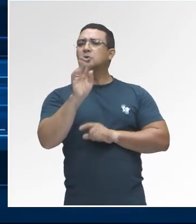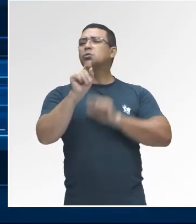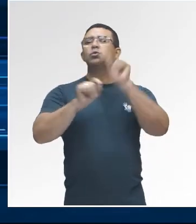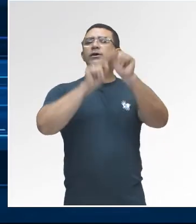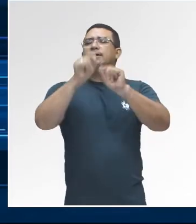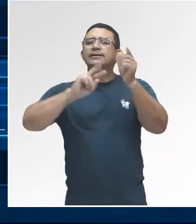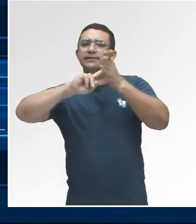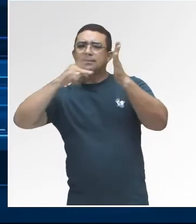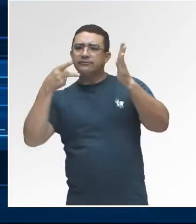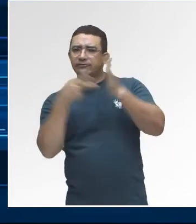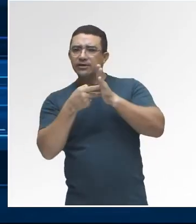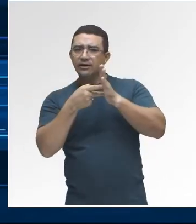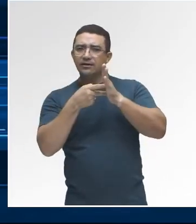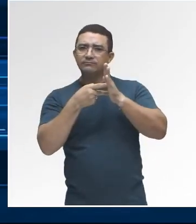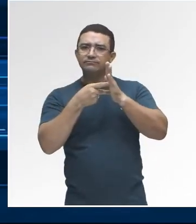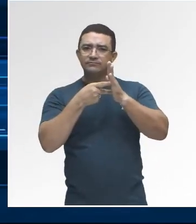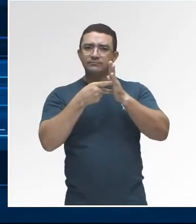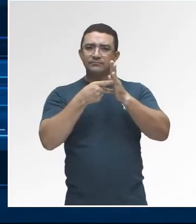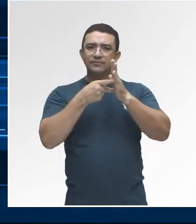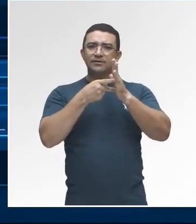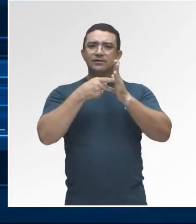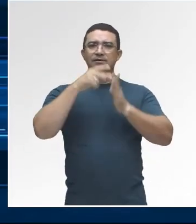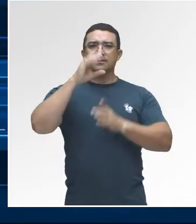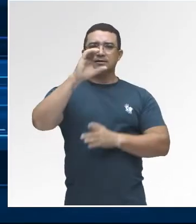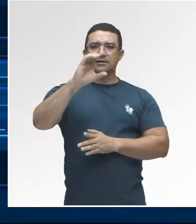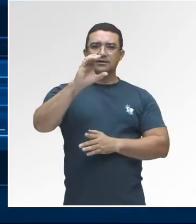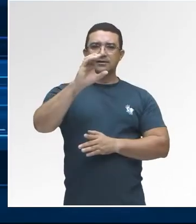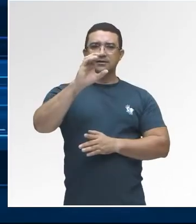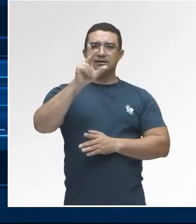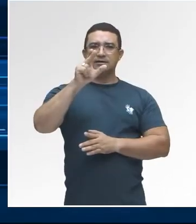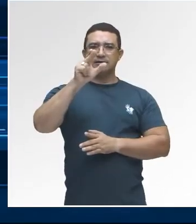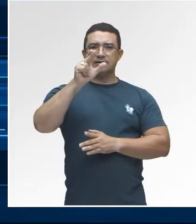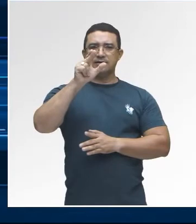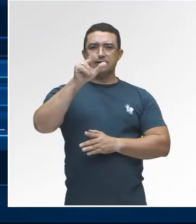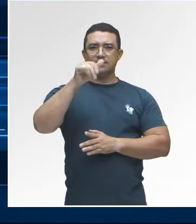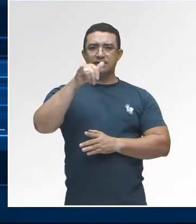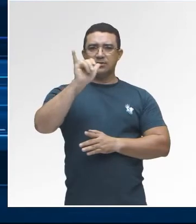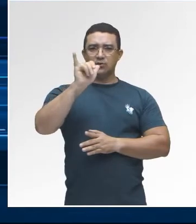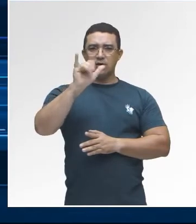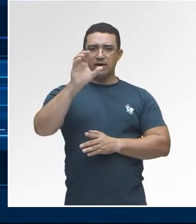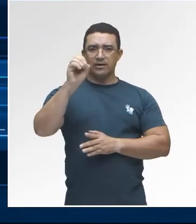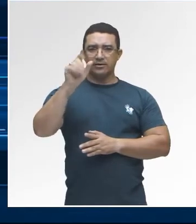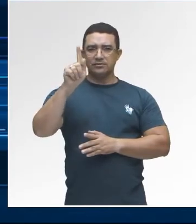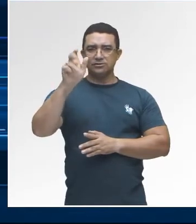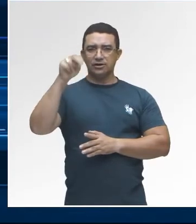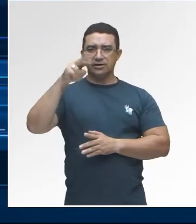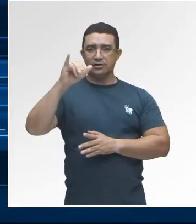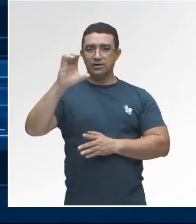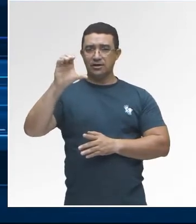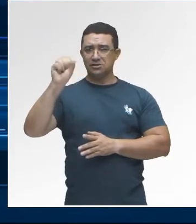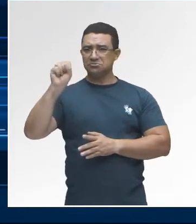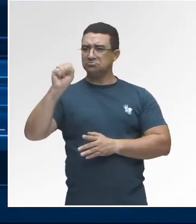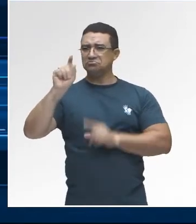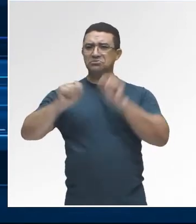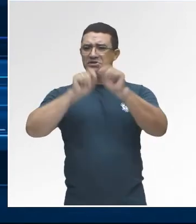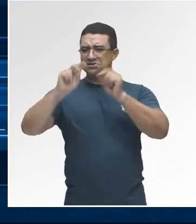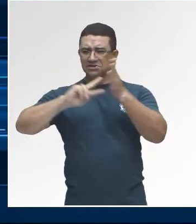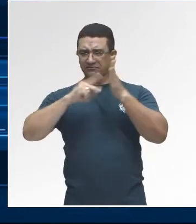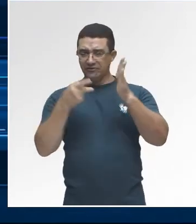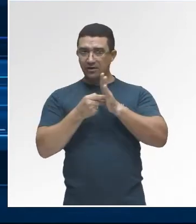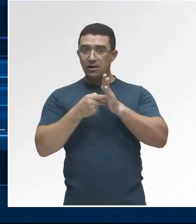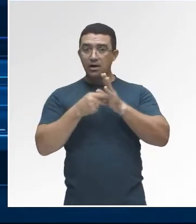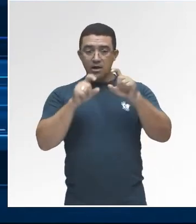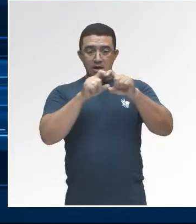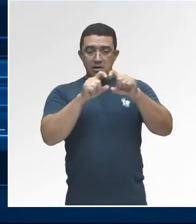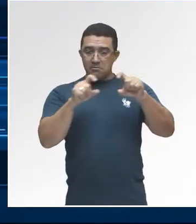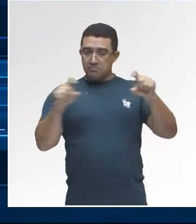cryogenics? O que é criogênio, criogenia? O que é isso? Ou seja, esse primeiro tópico aqui,